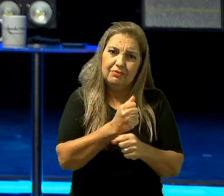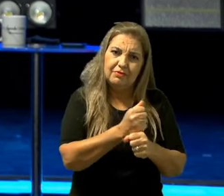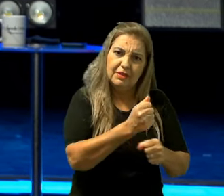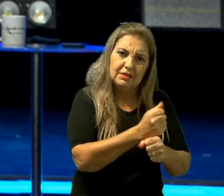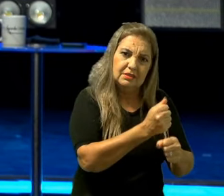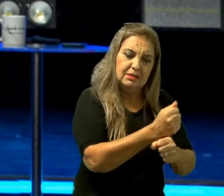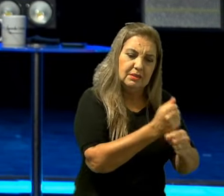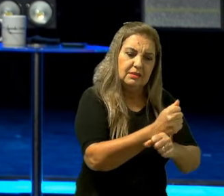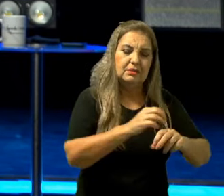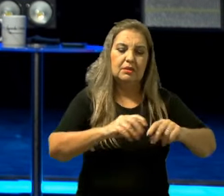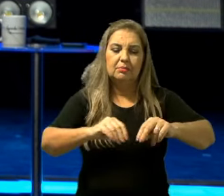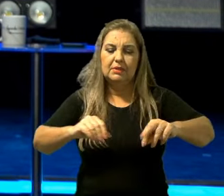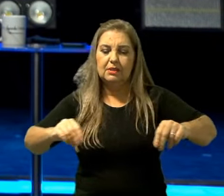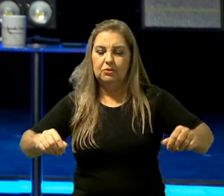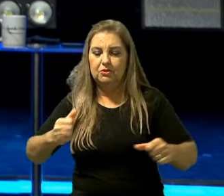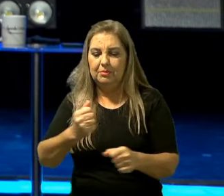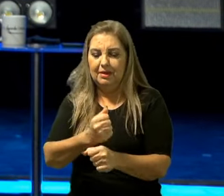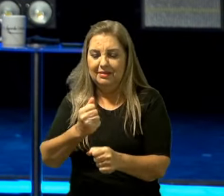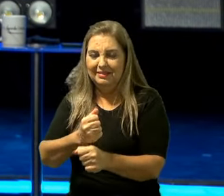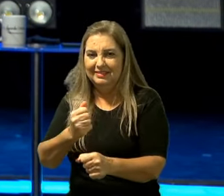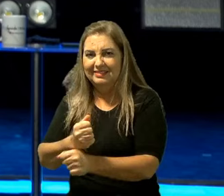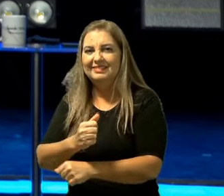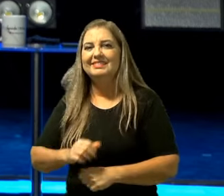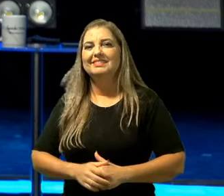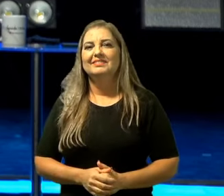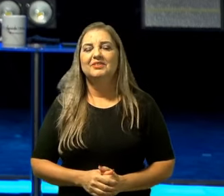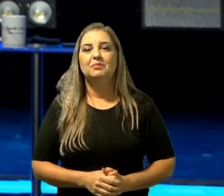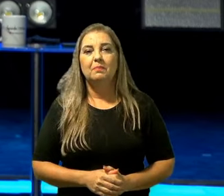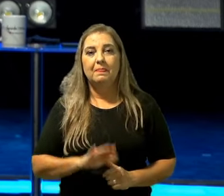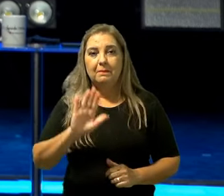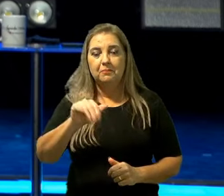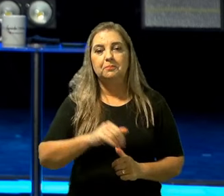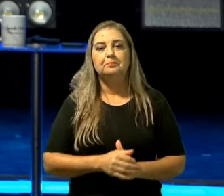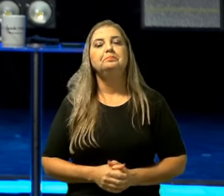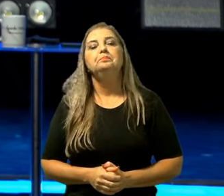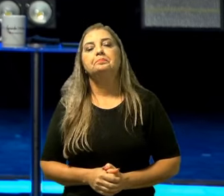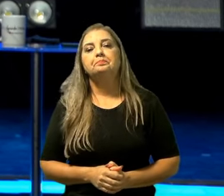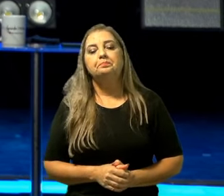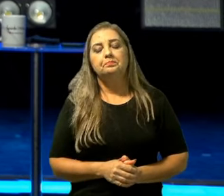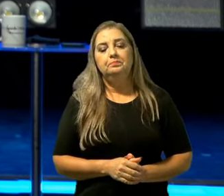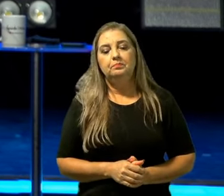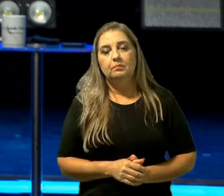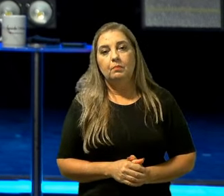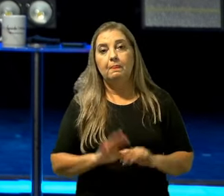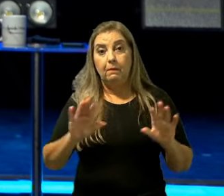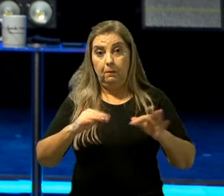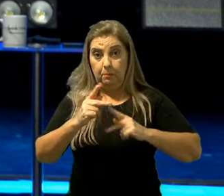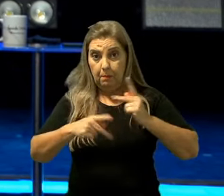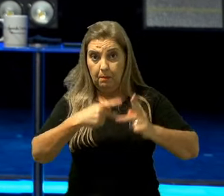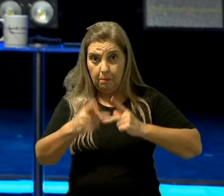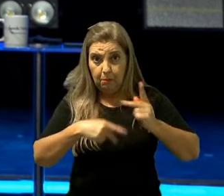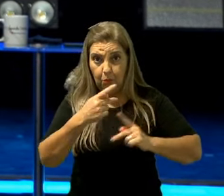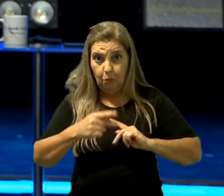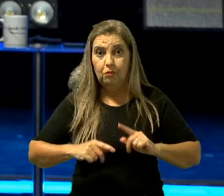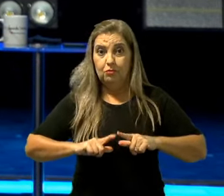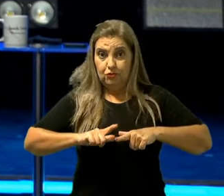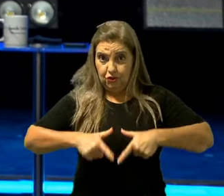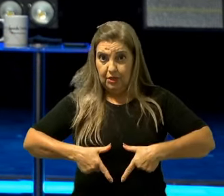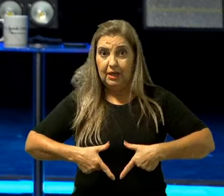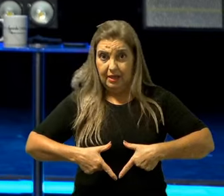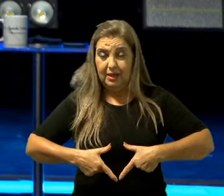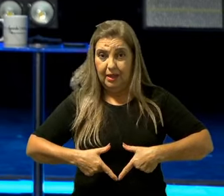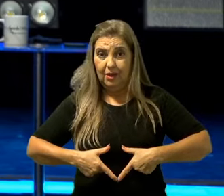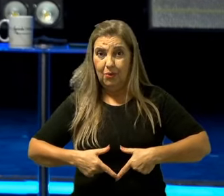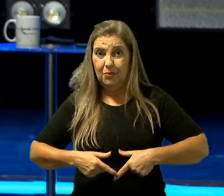de barro. Guarda isso, porque lá no final a gente vai precisar disso. O povo de Israel, o povo que tem